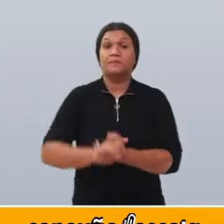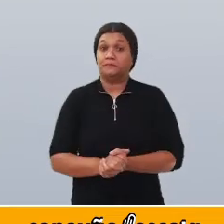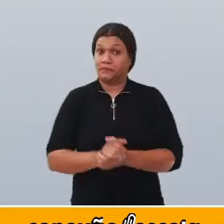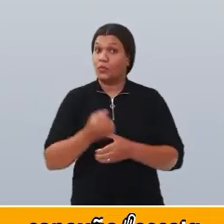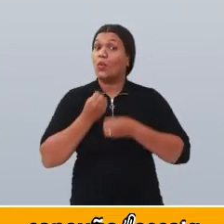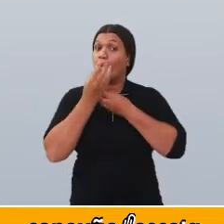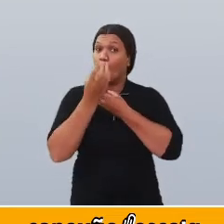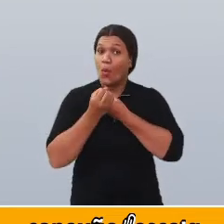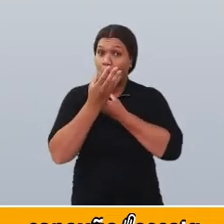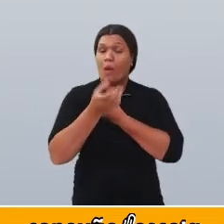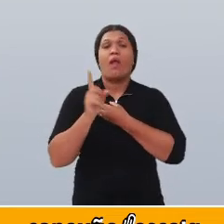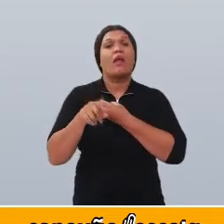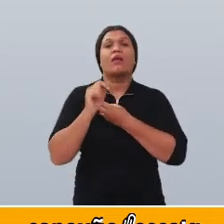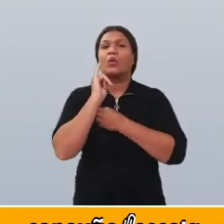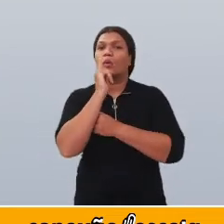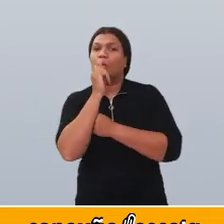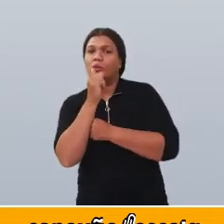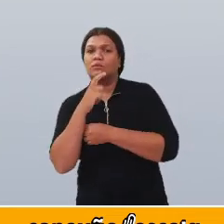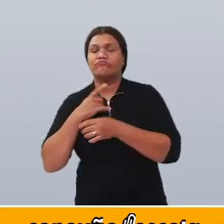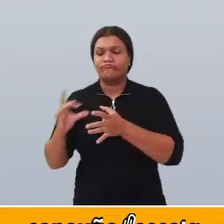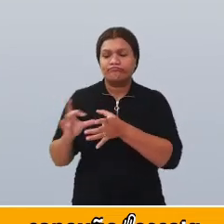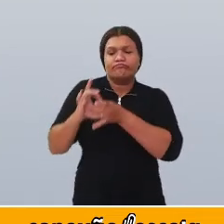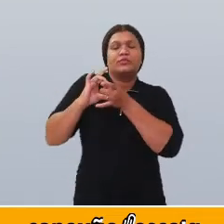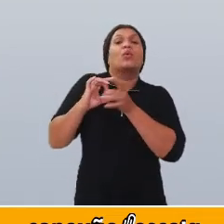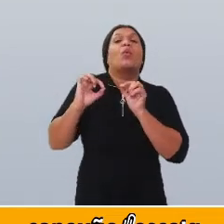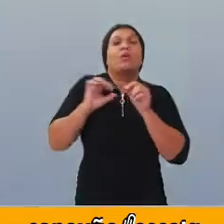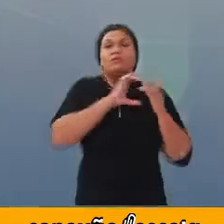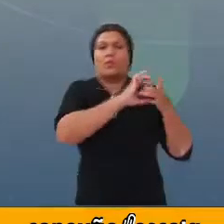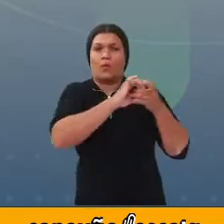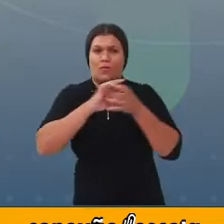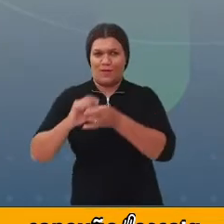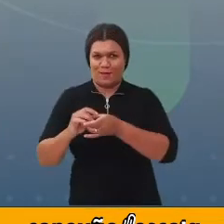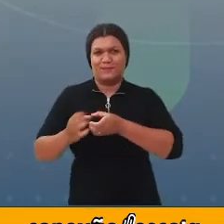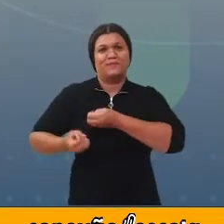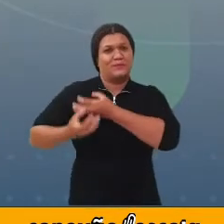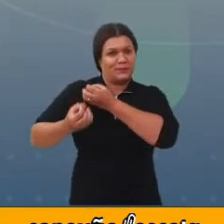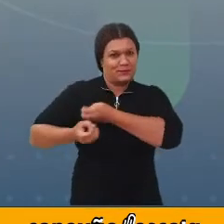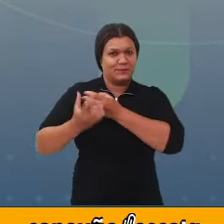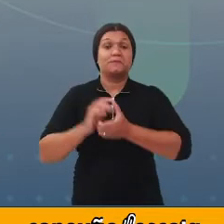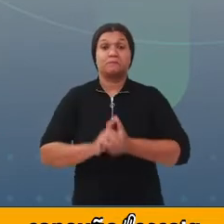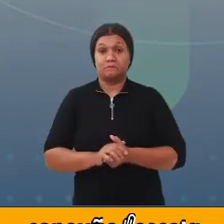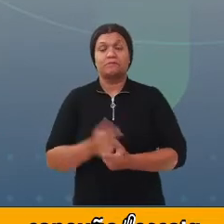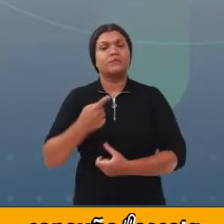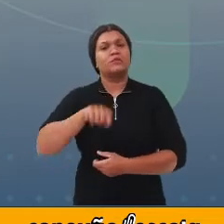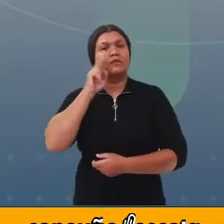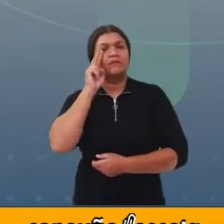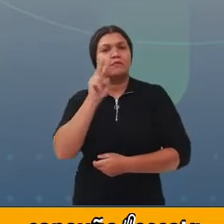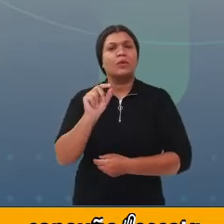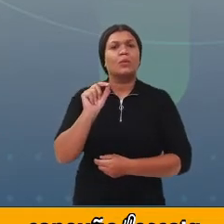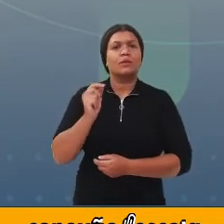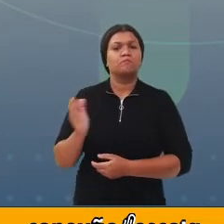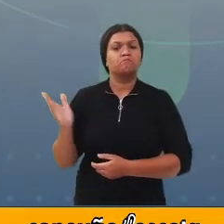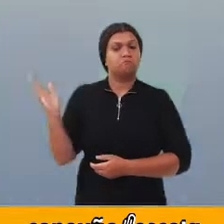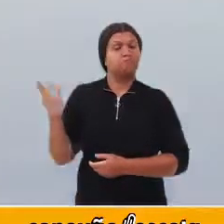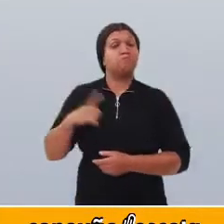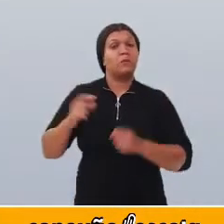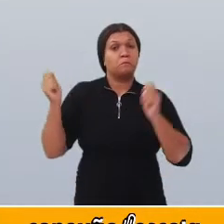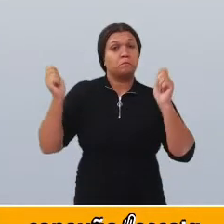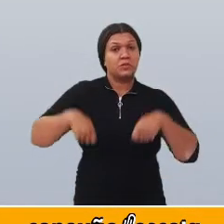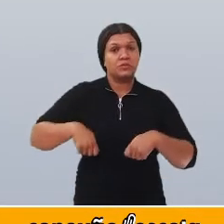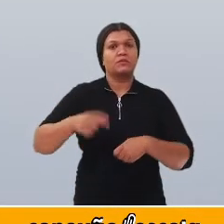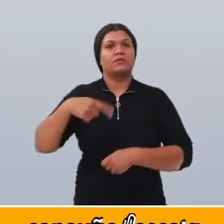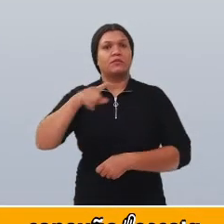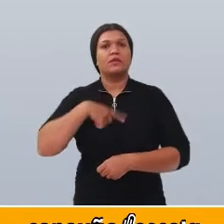são narrados atrelados a um contexto de produção. E vejam, eles são propensos